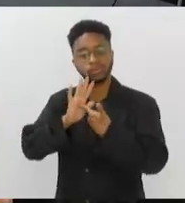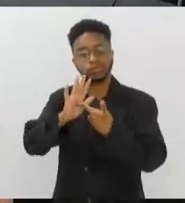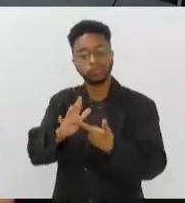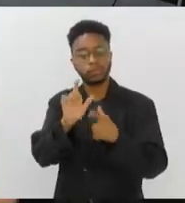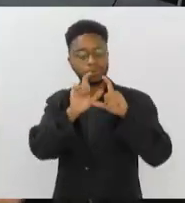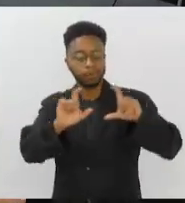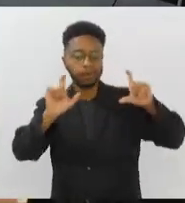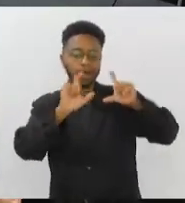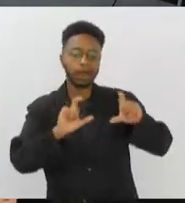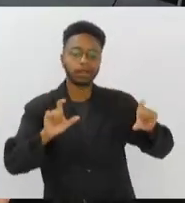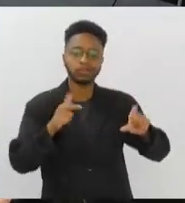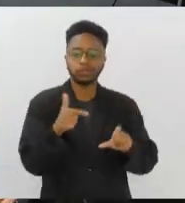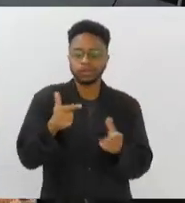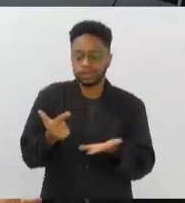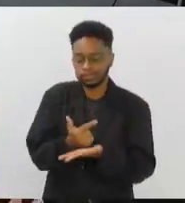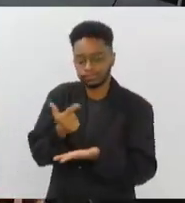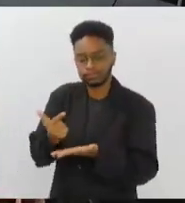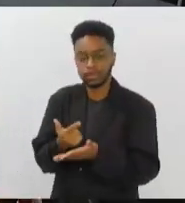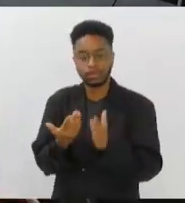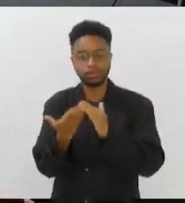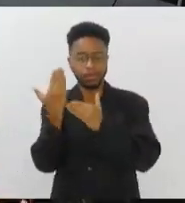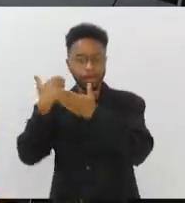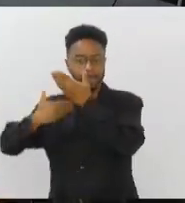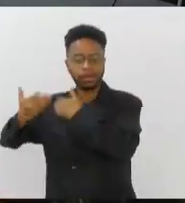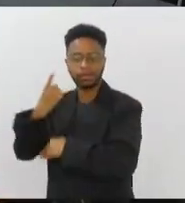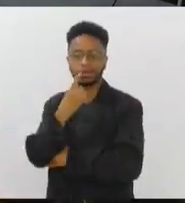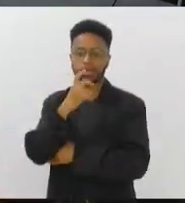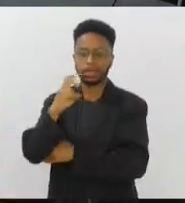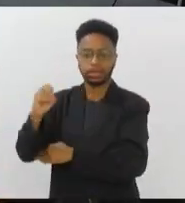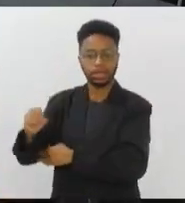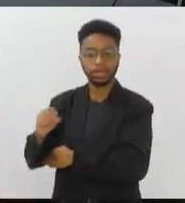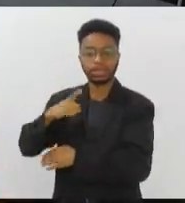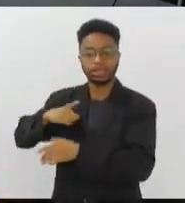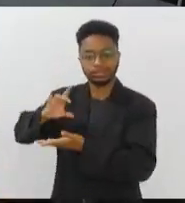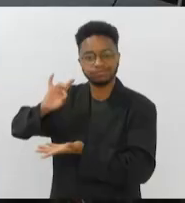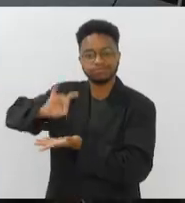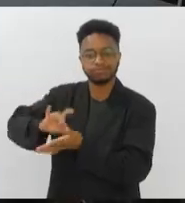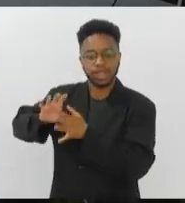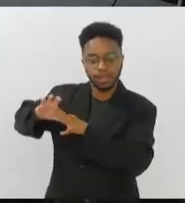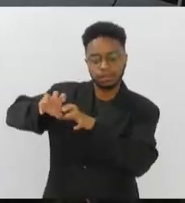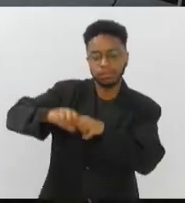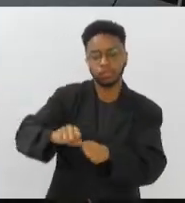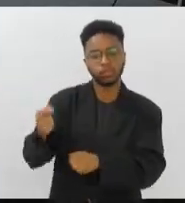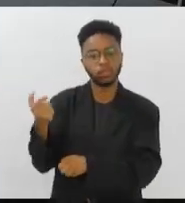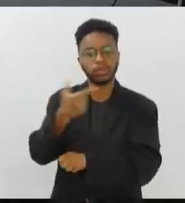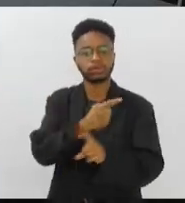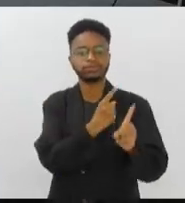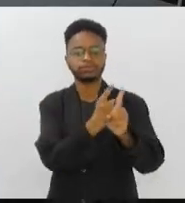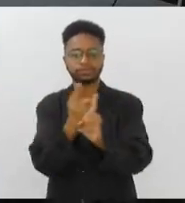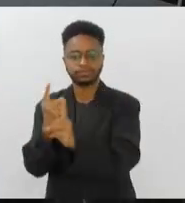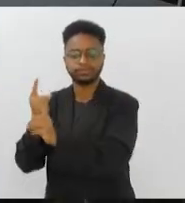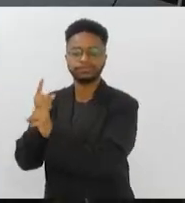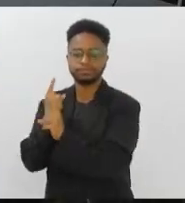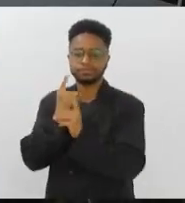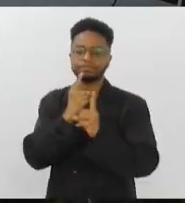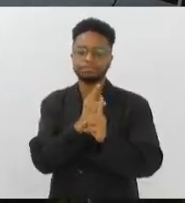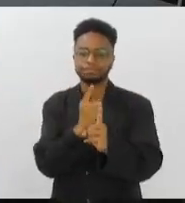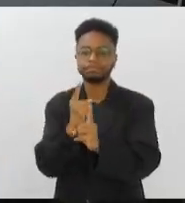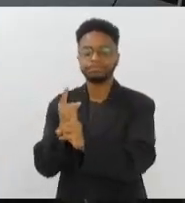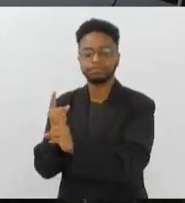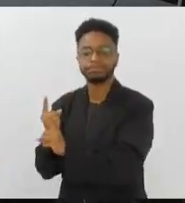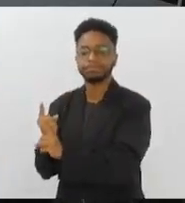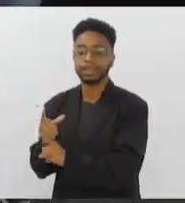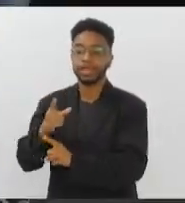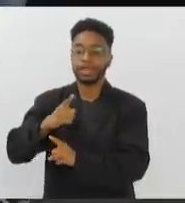que o livro apagou. Desde 1500 tem mais invasão do que descobrimento.